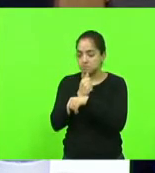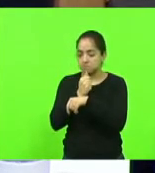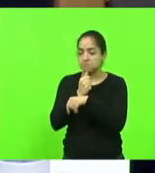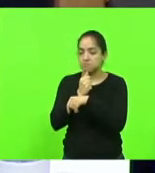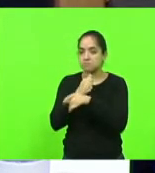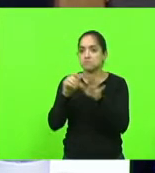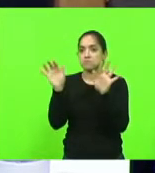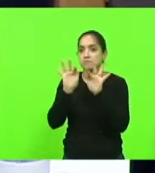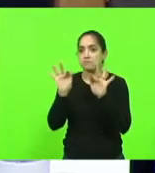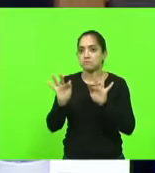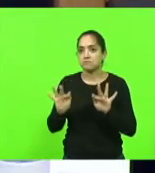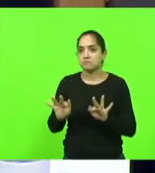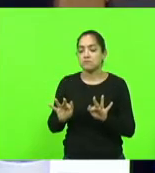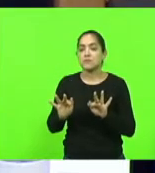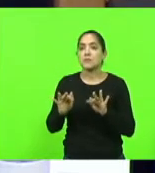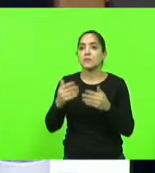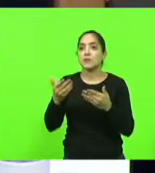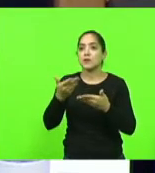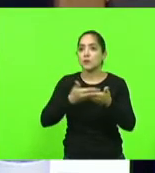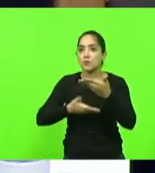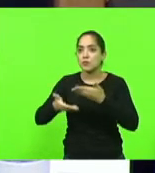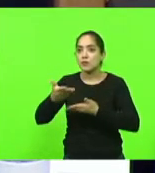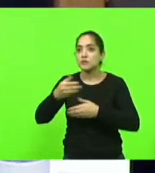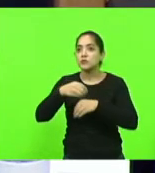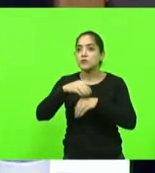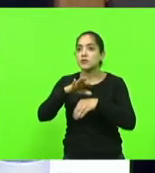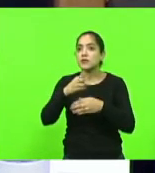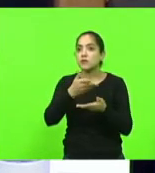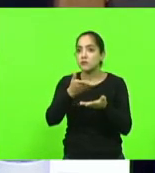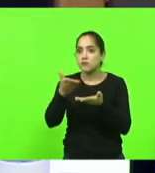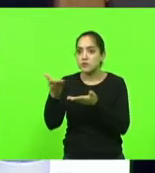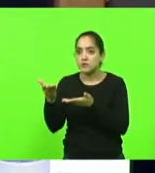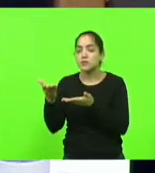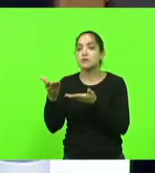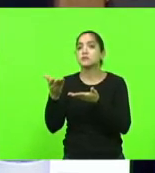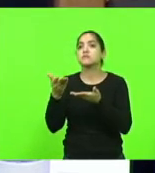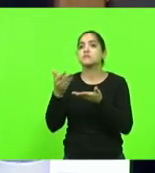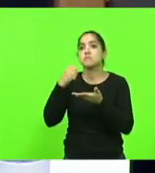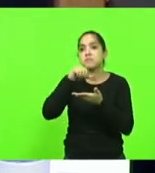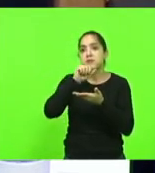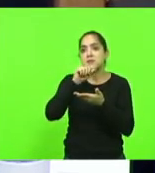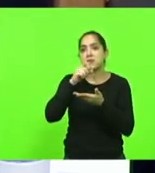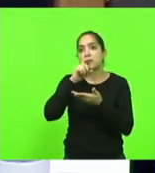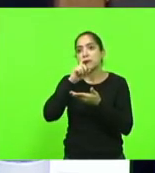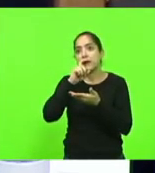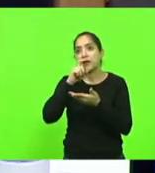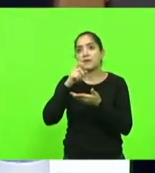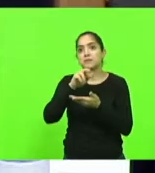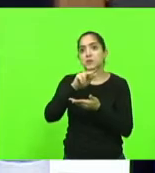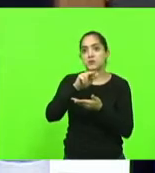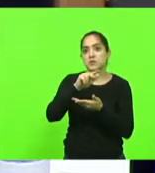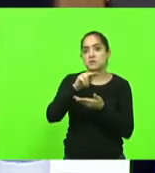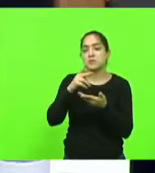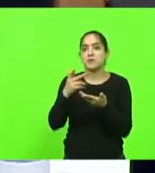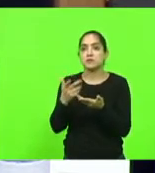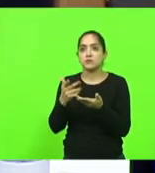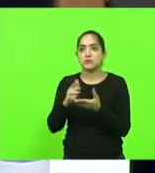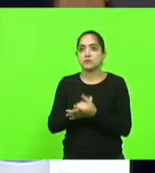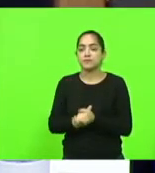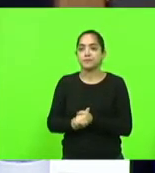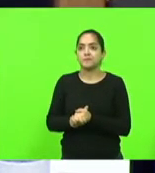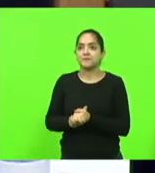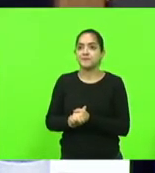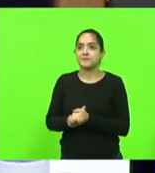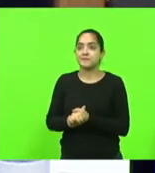feliz de poder compartilhar com meus amigos, com a minha mãe, com meu pai, com meus irmãos, e